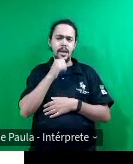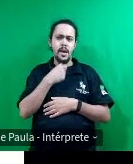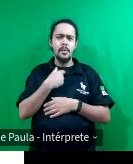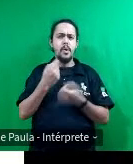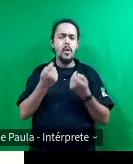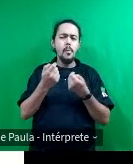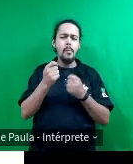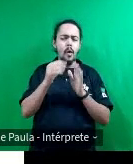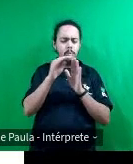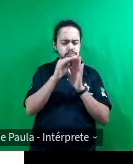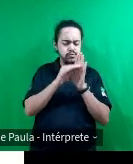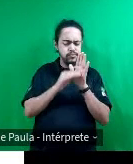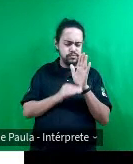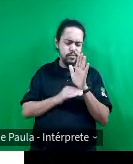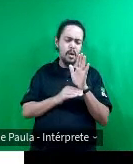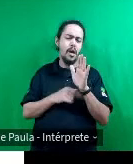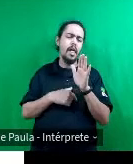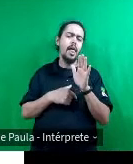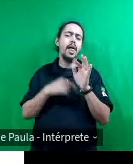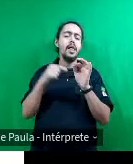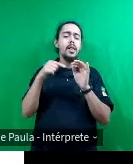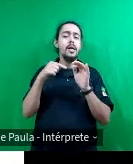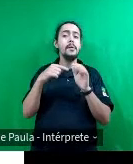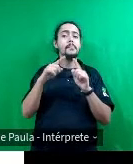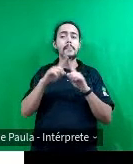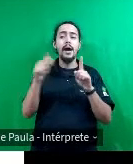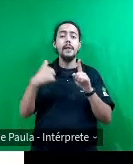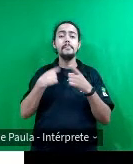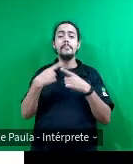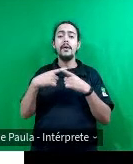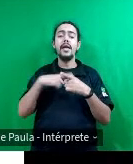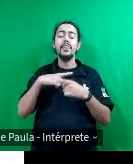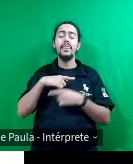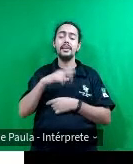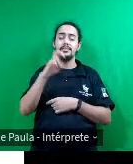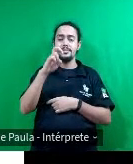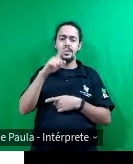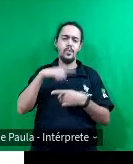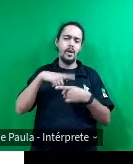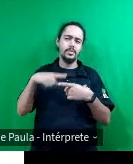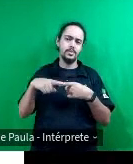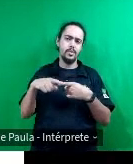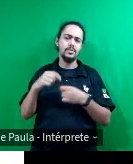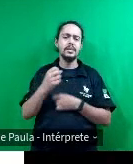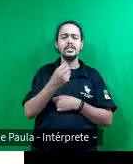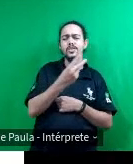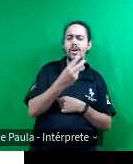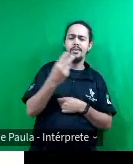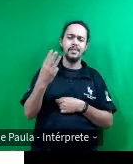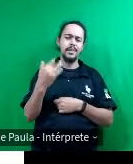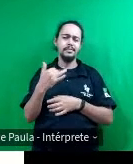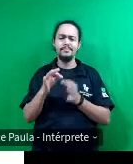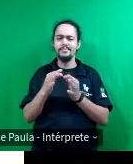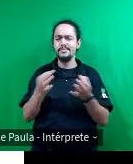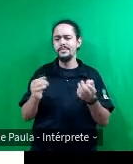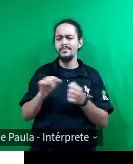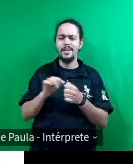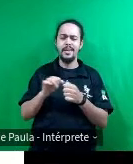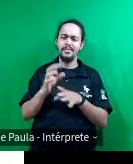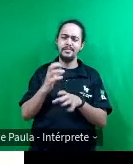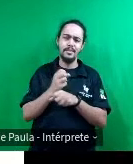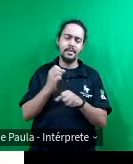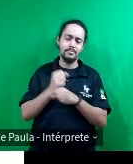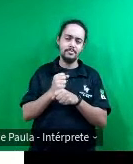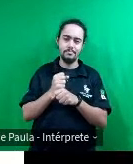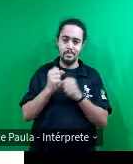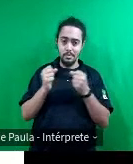coloquei 5 resistores conectados em série. Quando eu tenho 2, 3, fica simples fazer essa conta, essa análise. Ok?